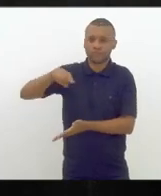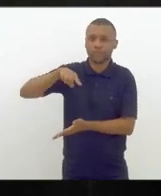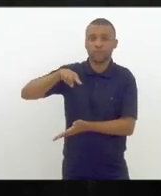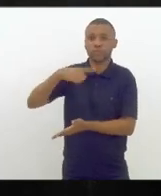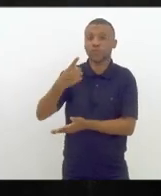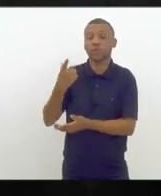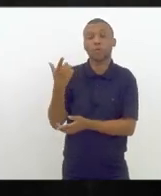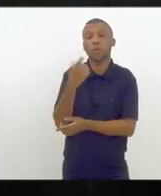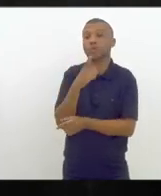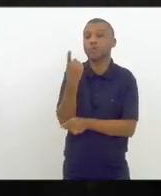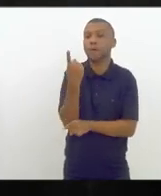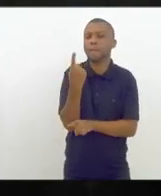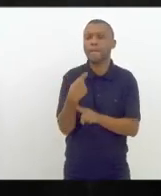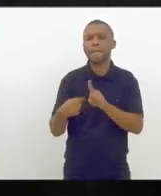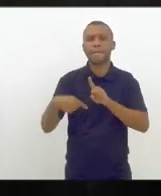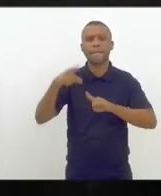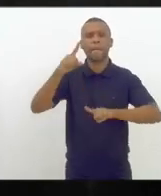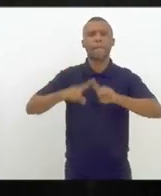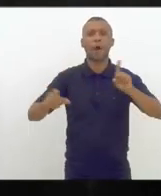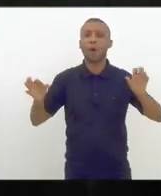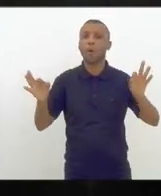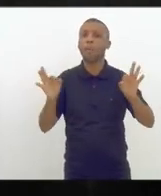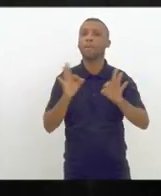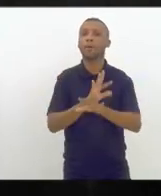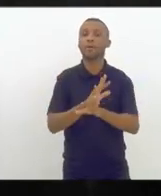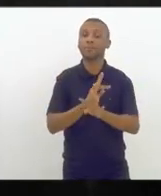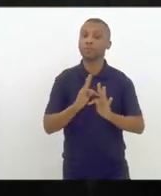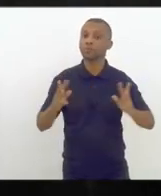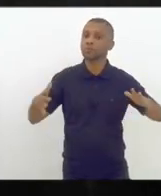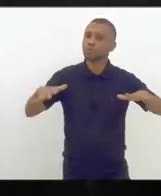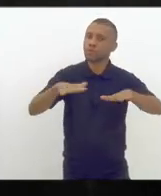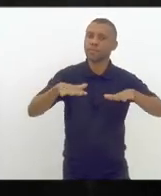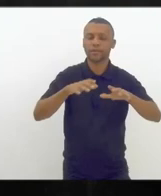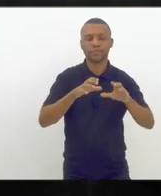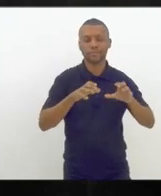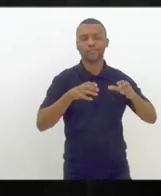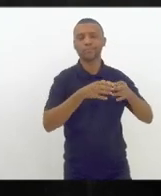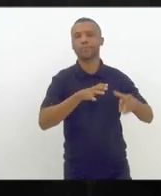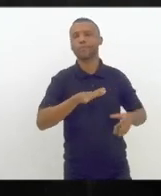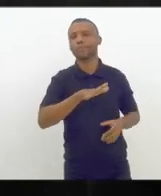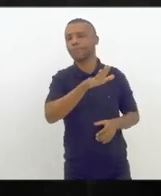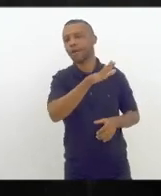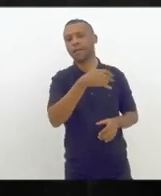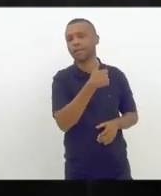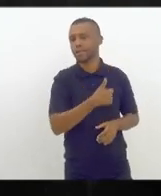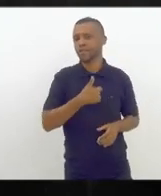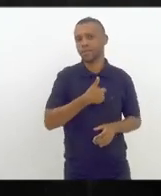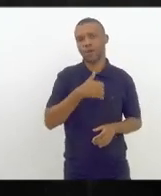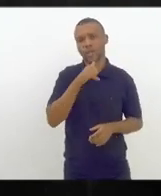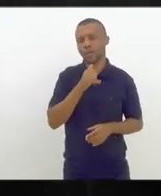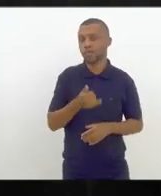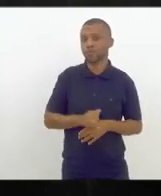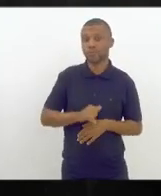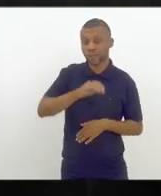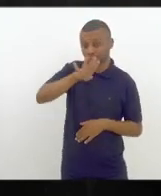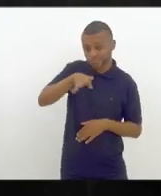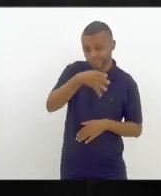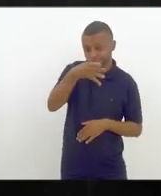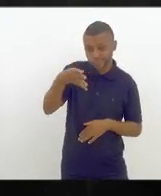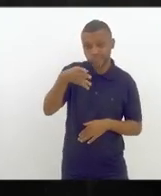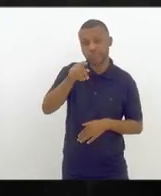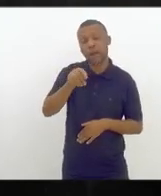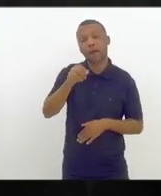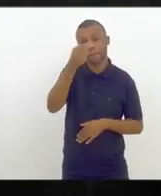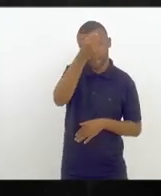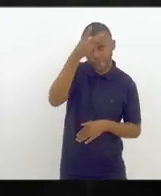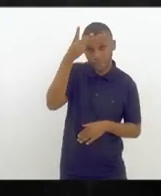por completo em todas as comunidades de São João. Projeto conhecido como Prefeitura no Seu Bairro, onde lá